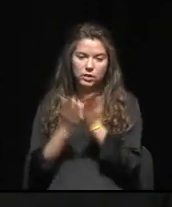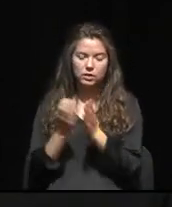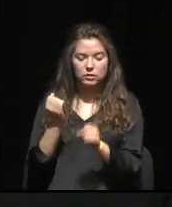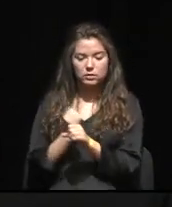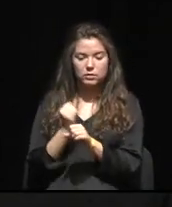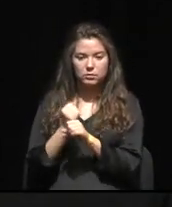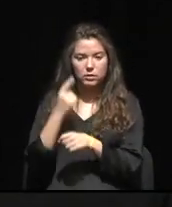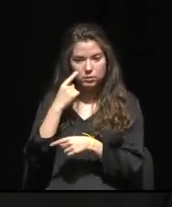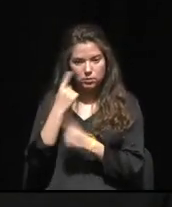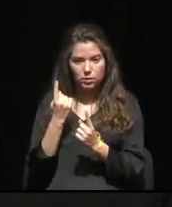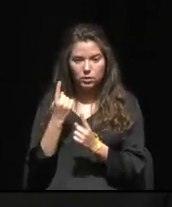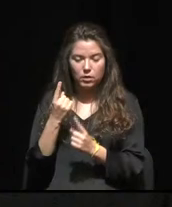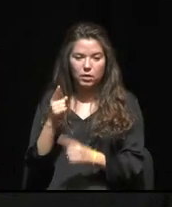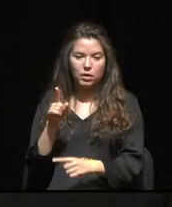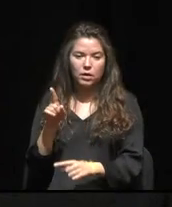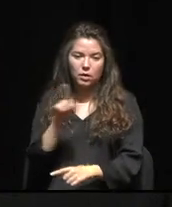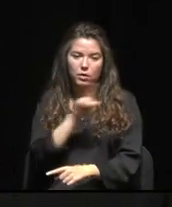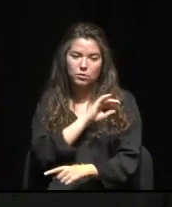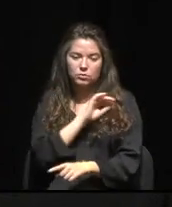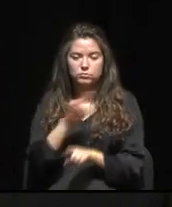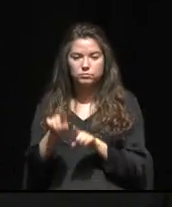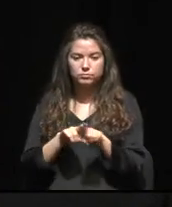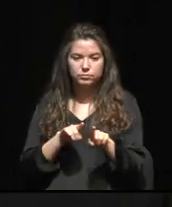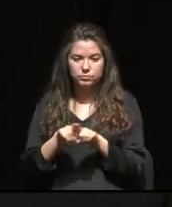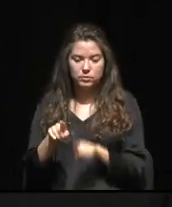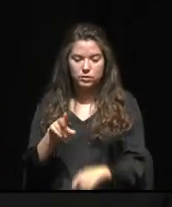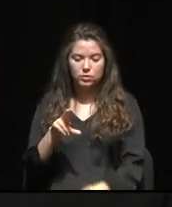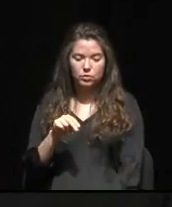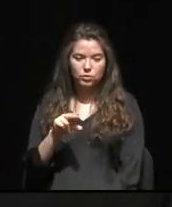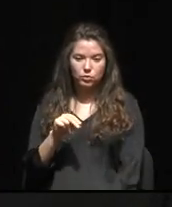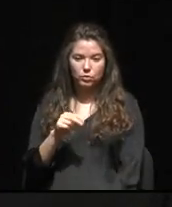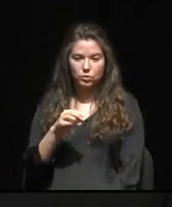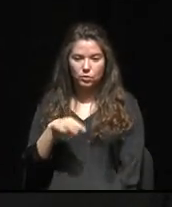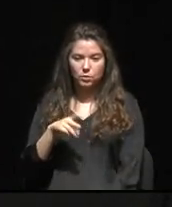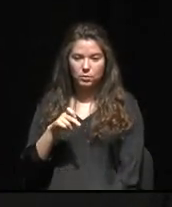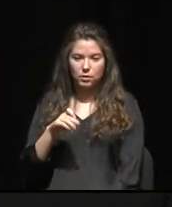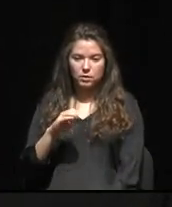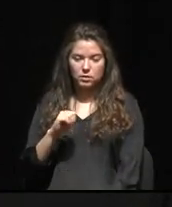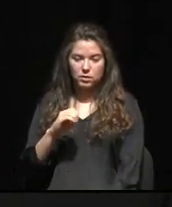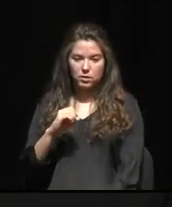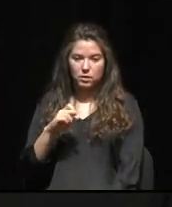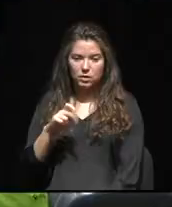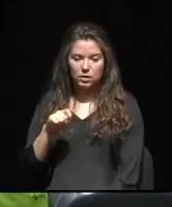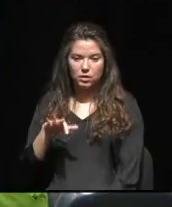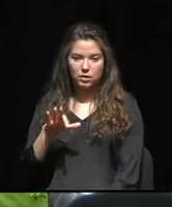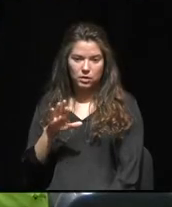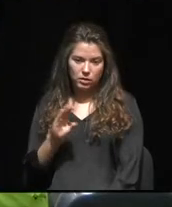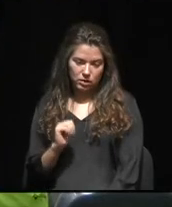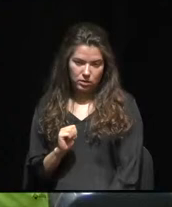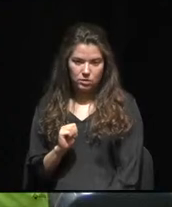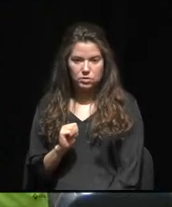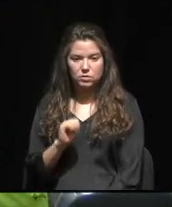é o deputado Bruno mascaranhas que apresenta a Moção e a recomendação do